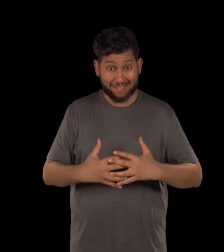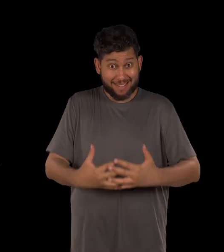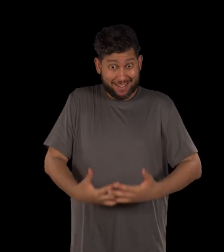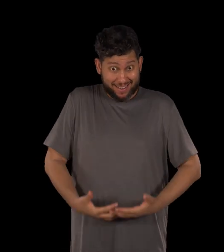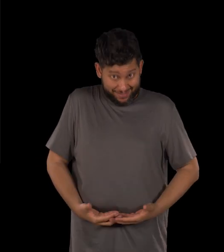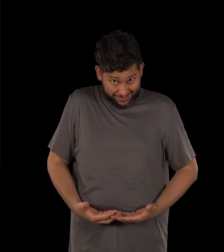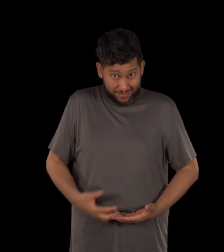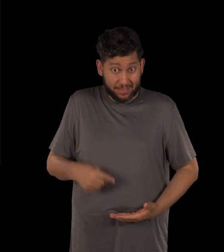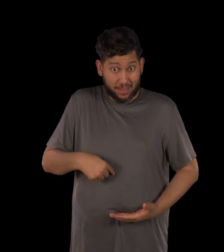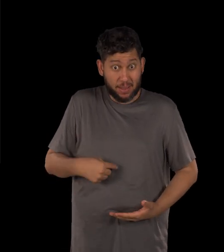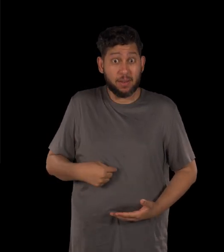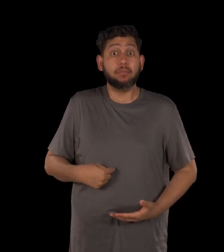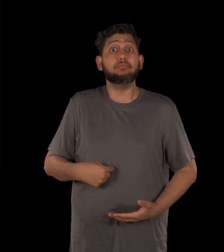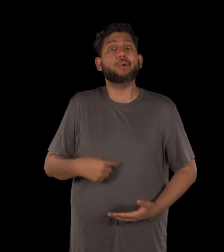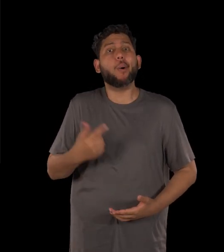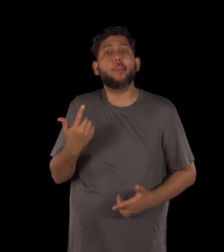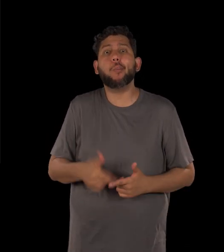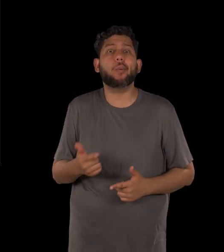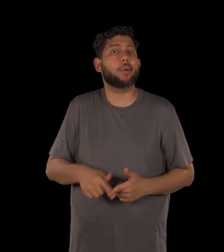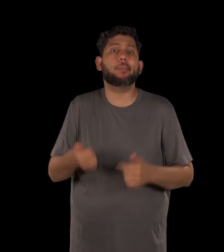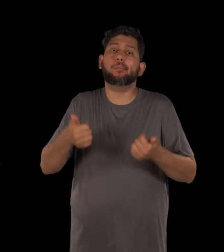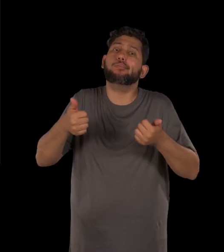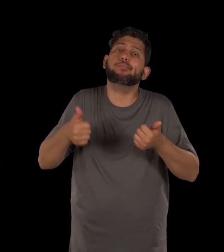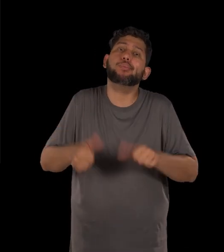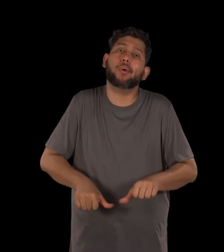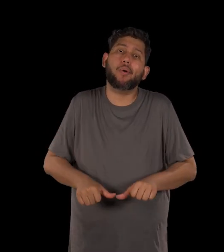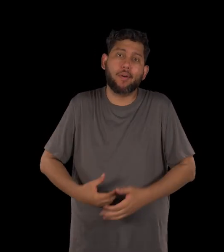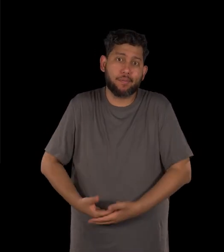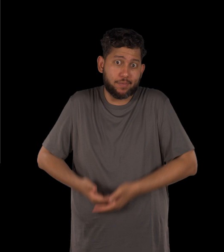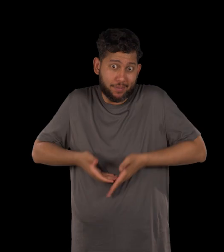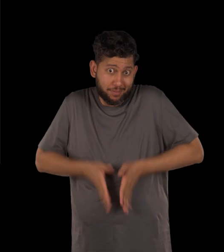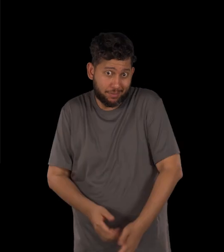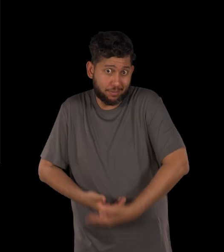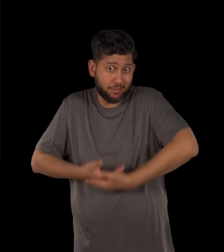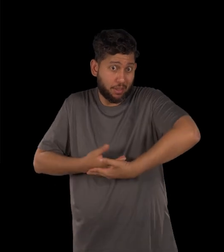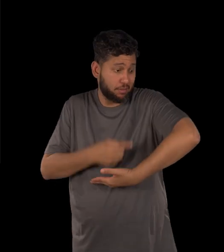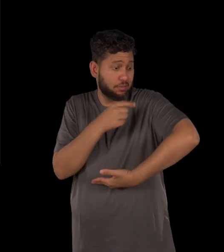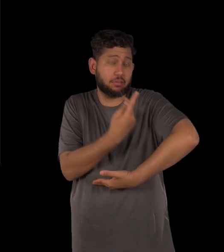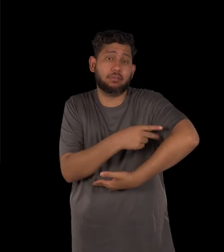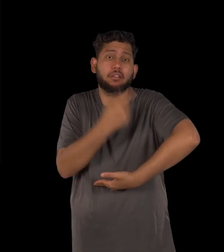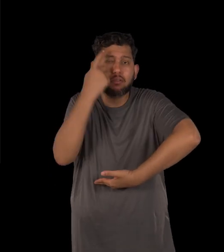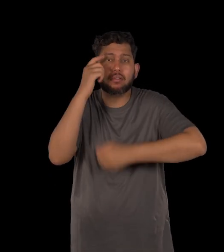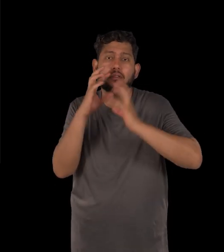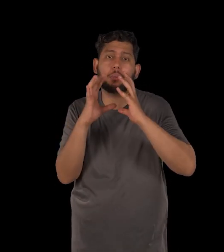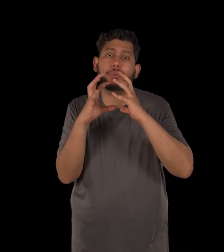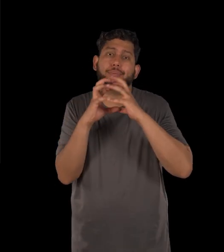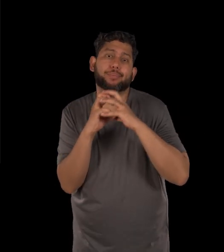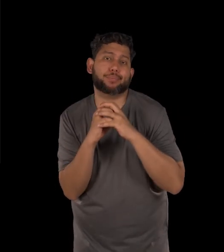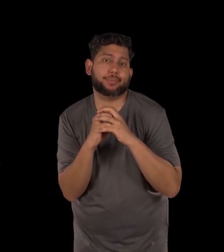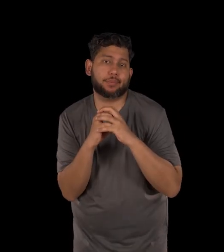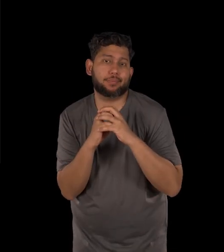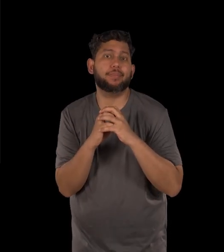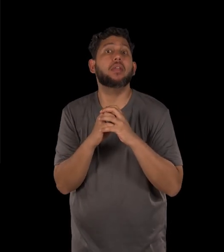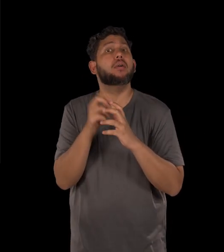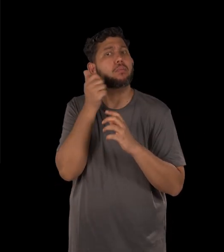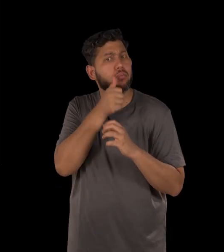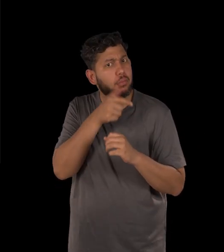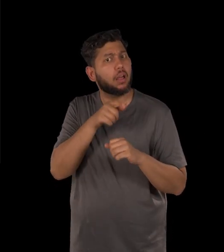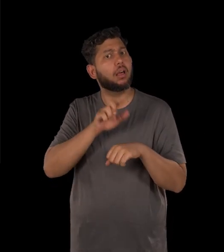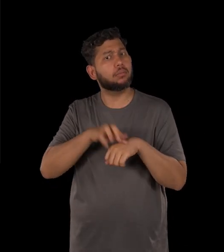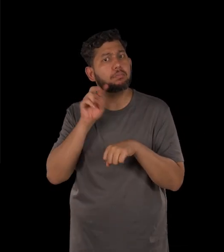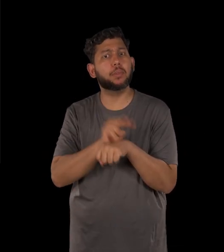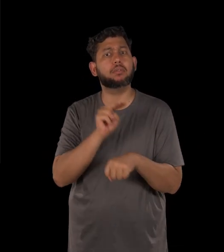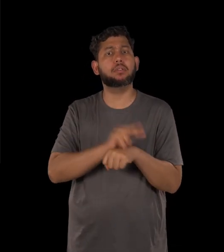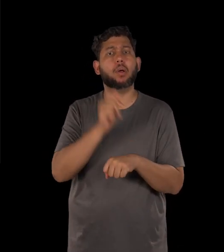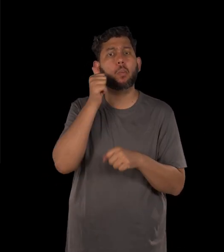gestação tinham maior possibilidade de gerar um feto com microcefalia. Adriana também tomou a frente na proteção às mulheres